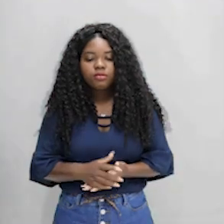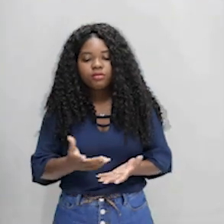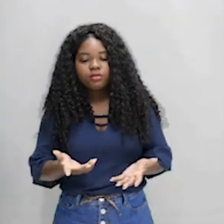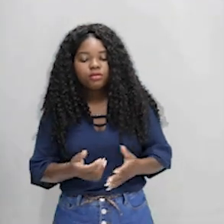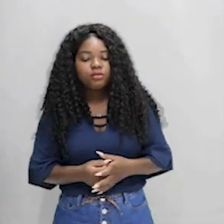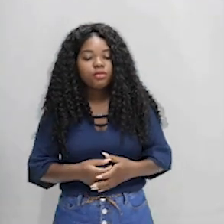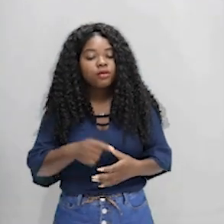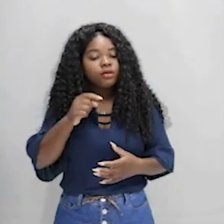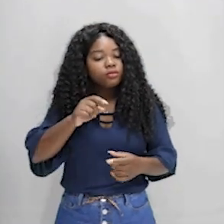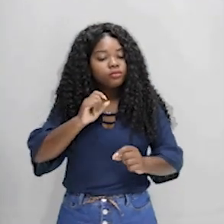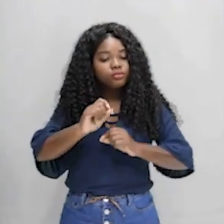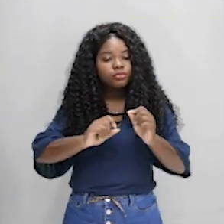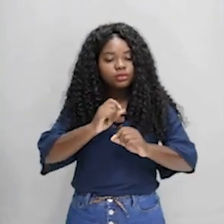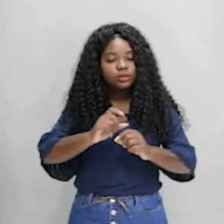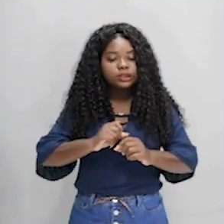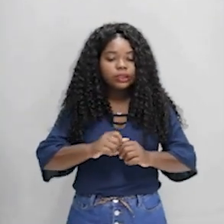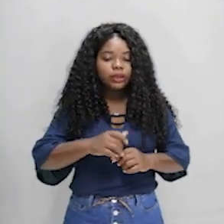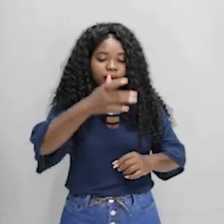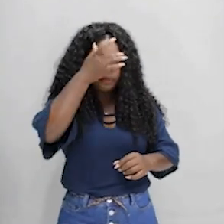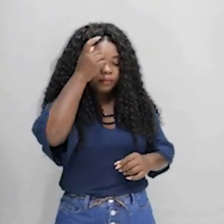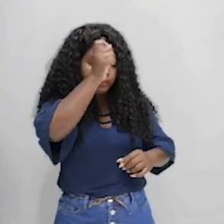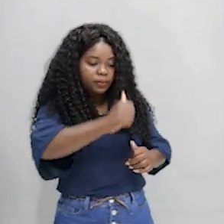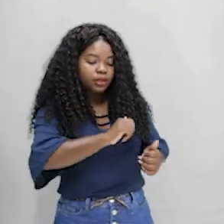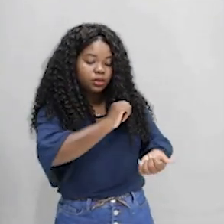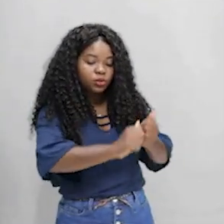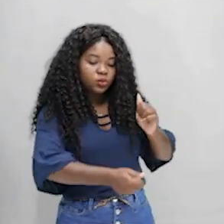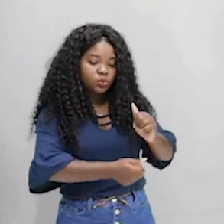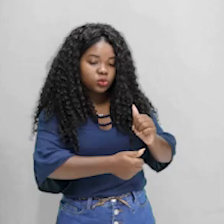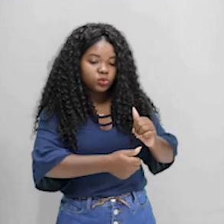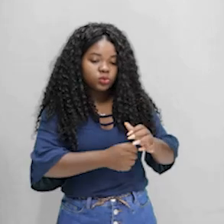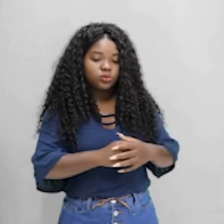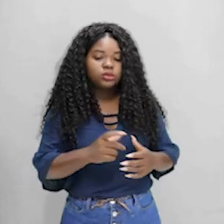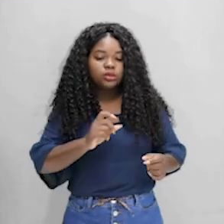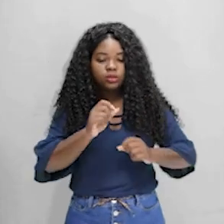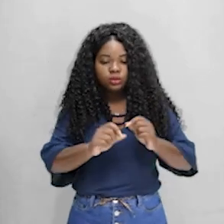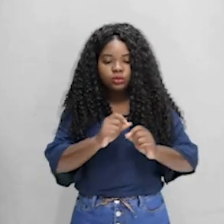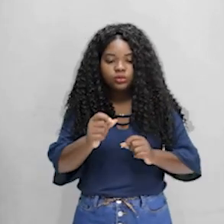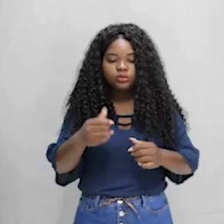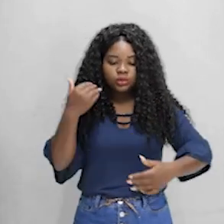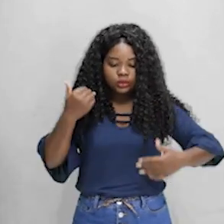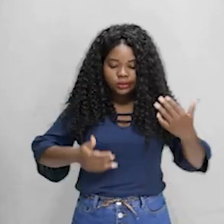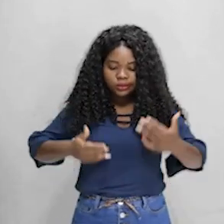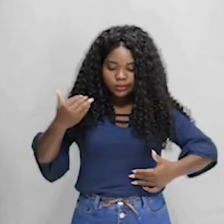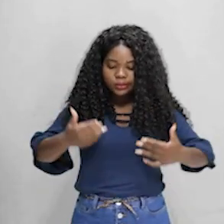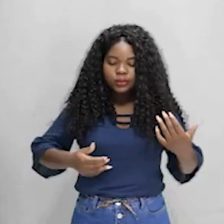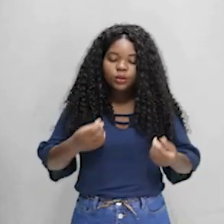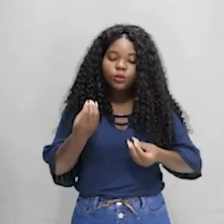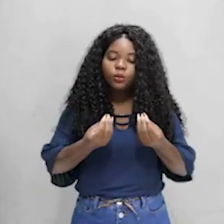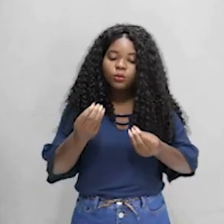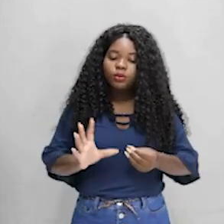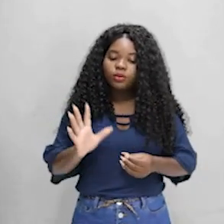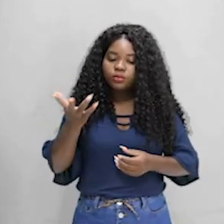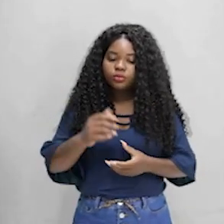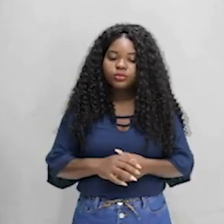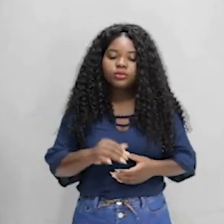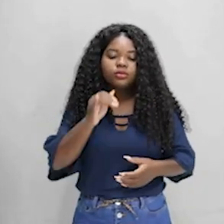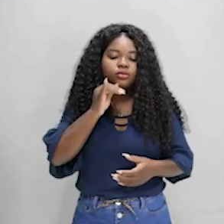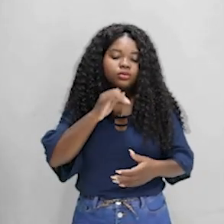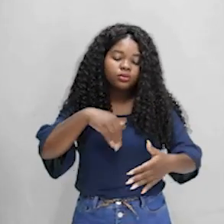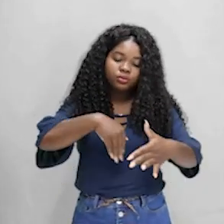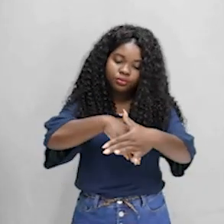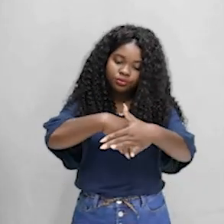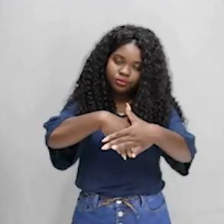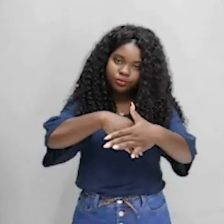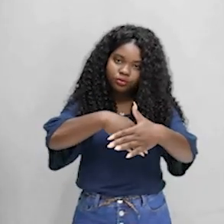é nesse período aqui que o atleta ele tem que atingir o ápice do seu condicionamento físico. Vou mais uma vez citar o futebol, que é o que